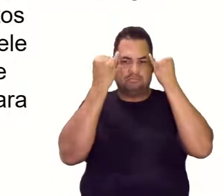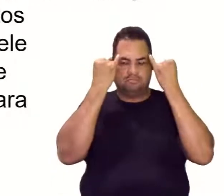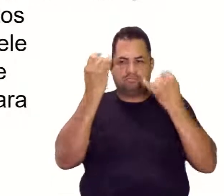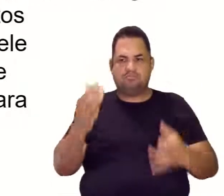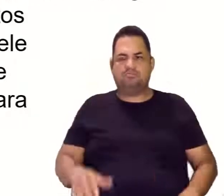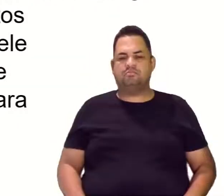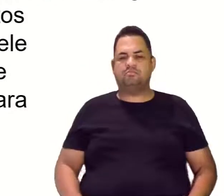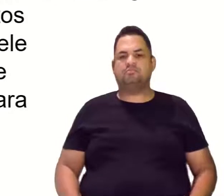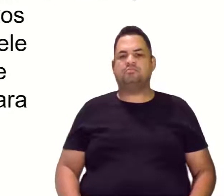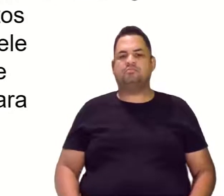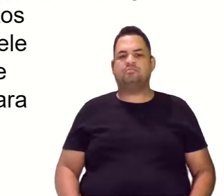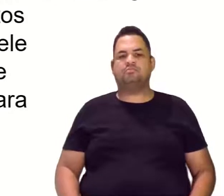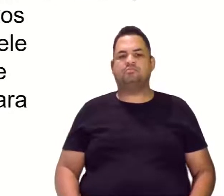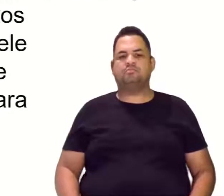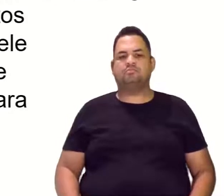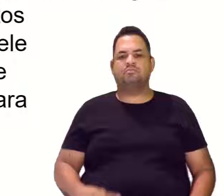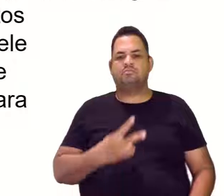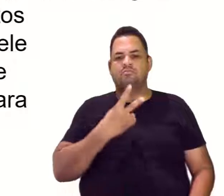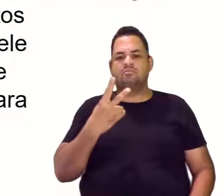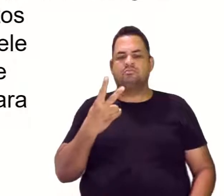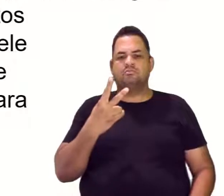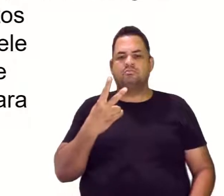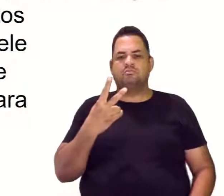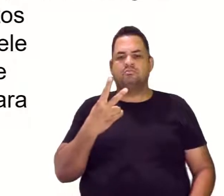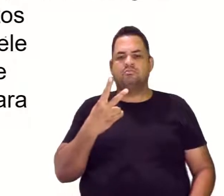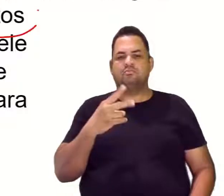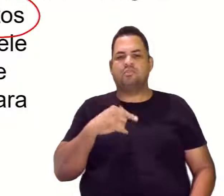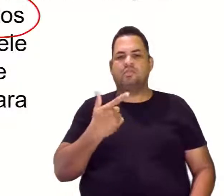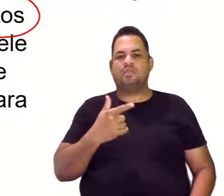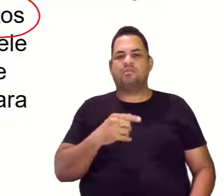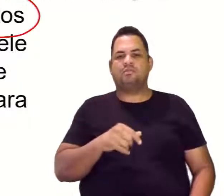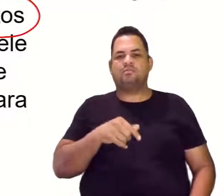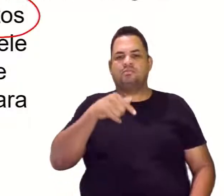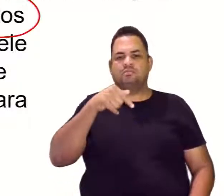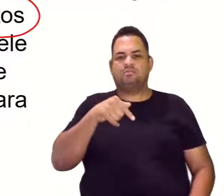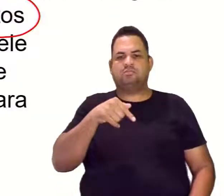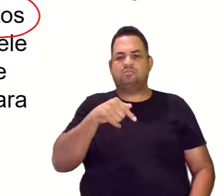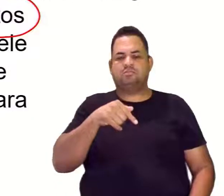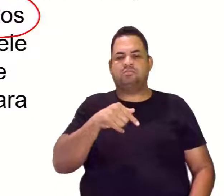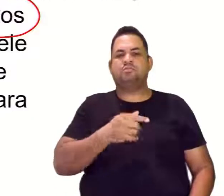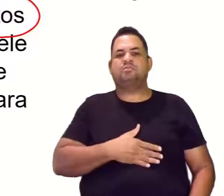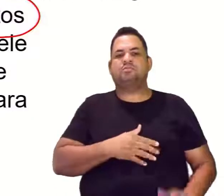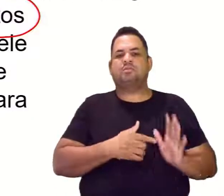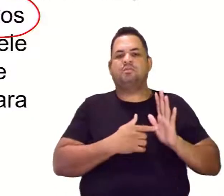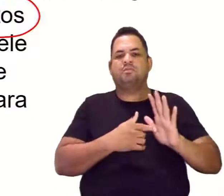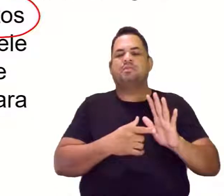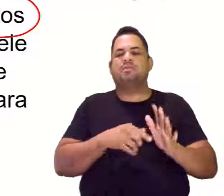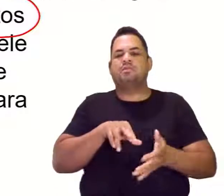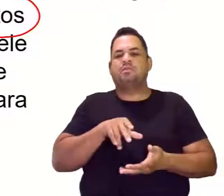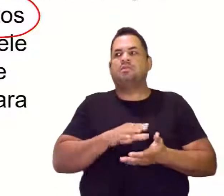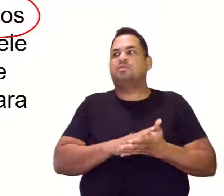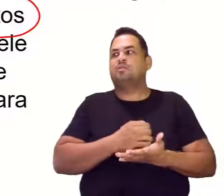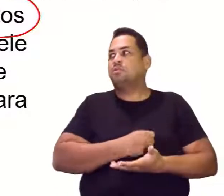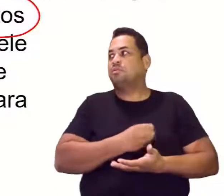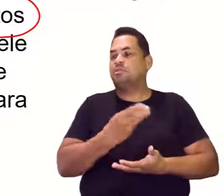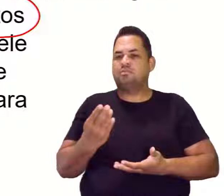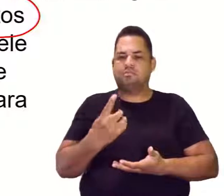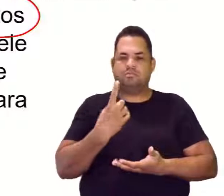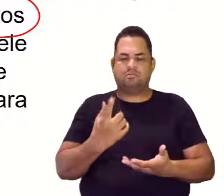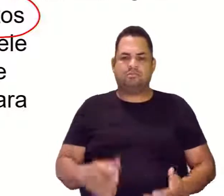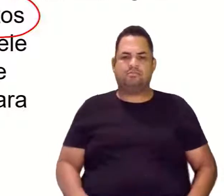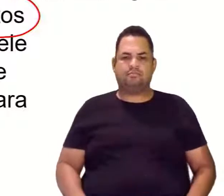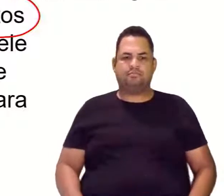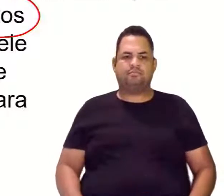informações. 2 números, 2 ou mais rótulos que representem a mesma quantidade, só vai contar uma